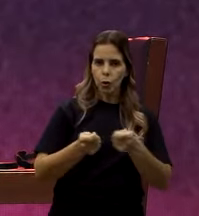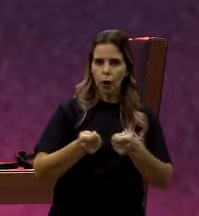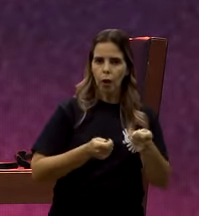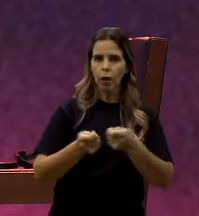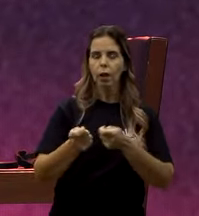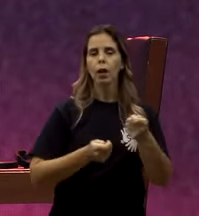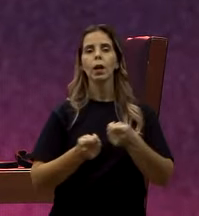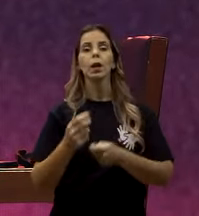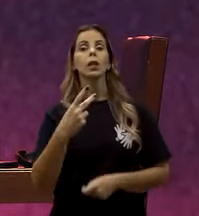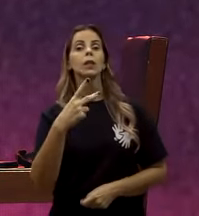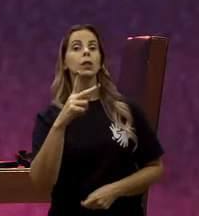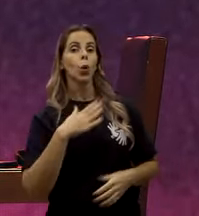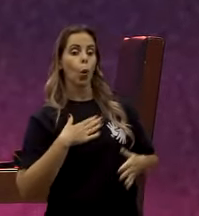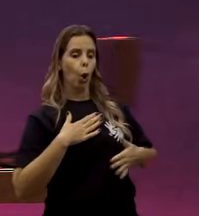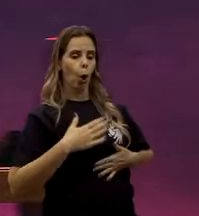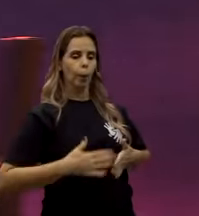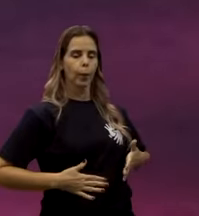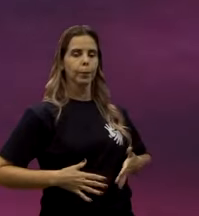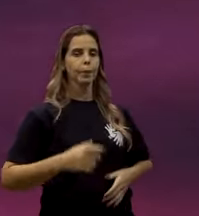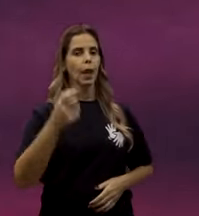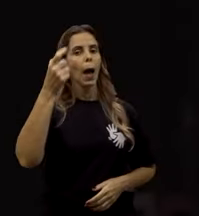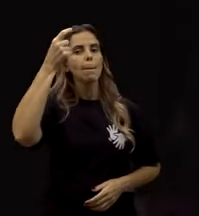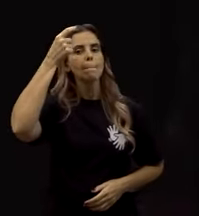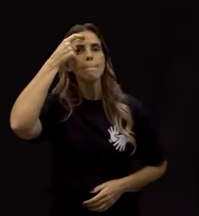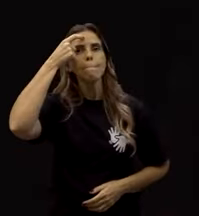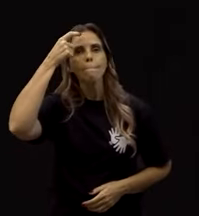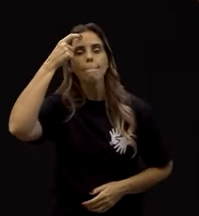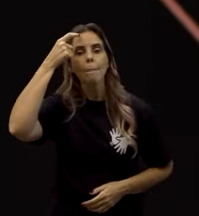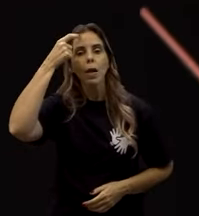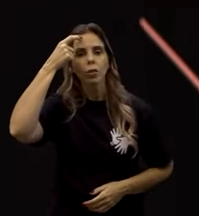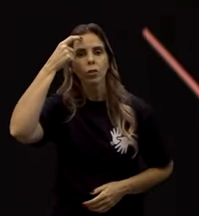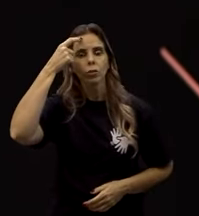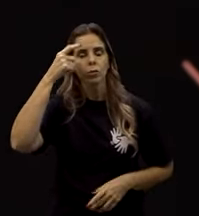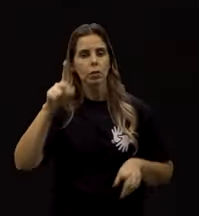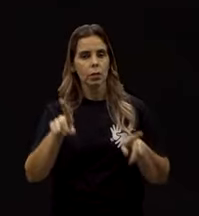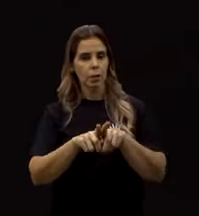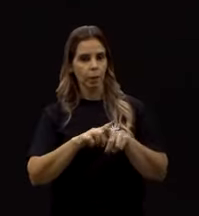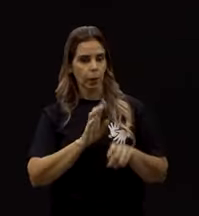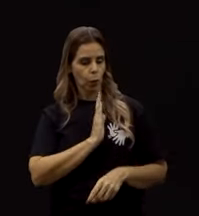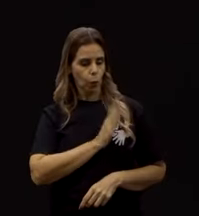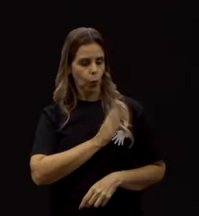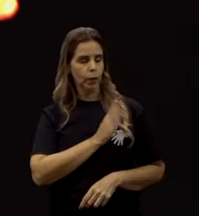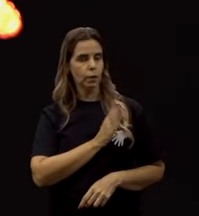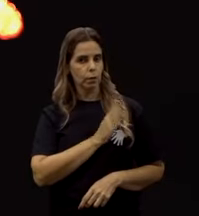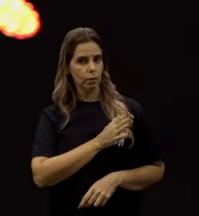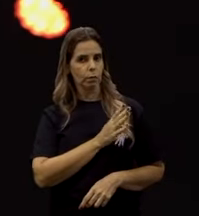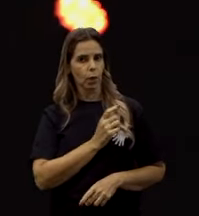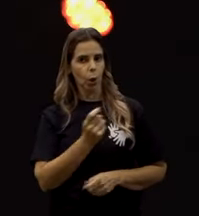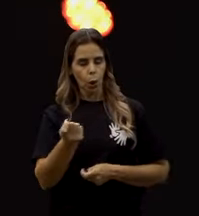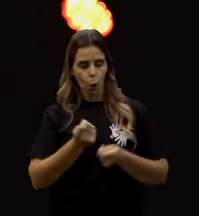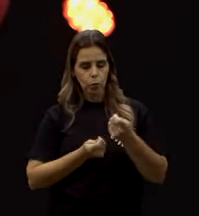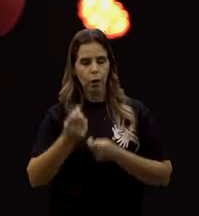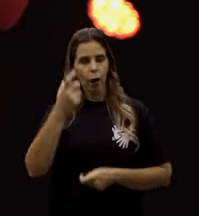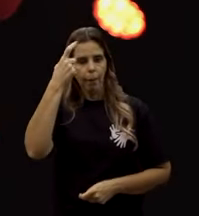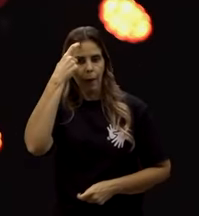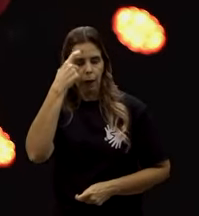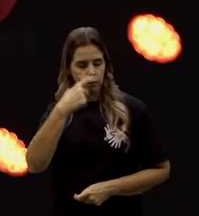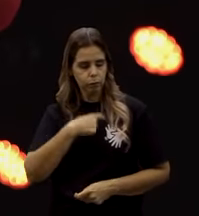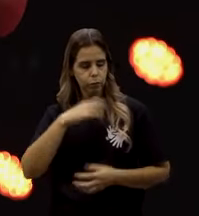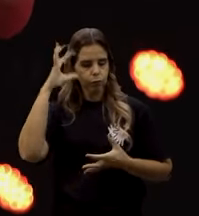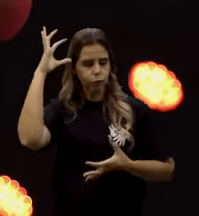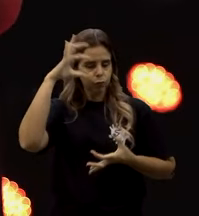a mente correto a mente é o centro de controle e o coração também correto então aqui ó tá tudo aqui ó